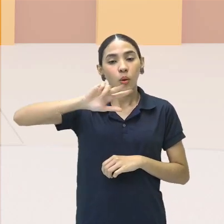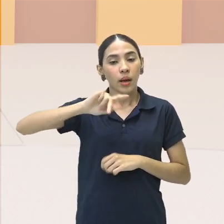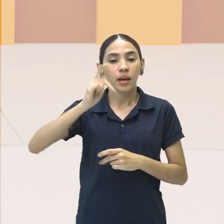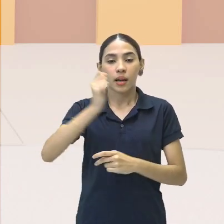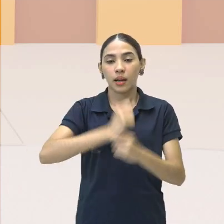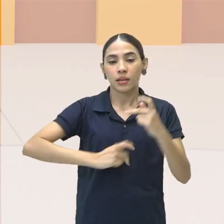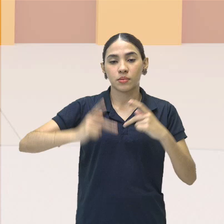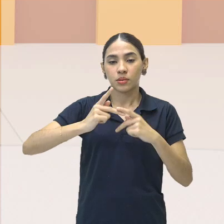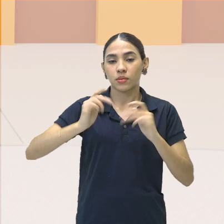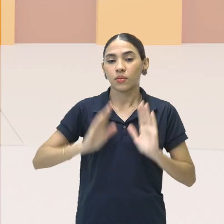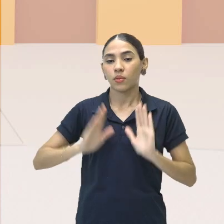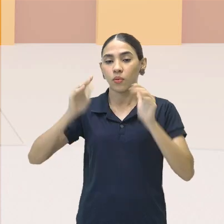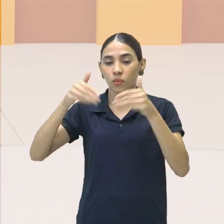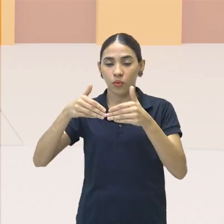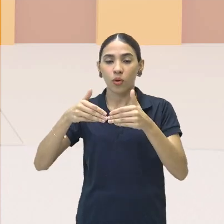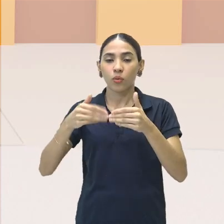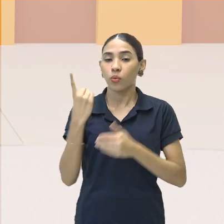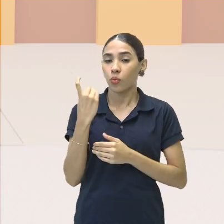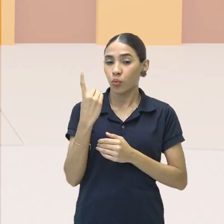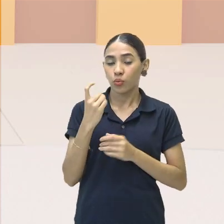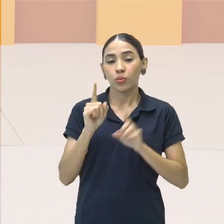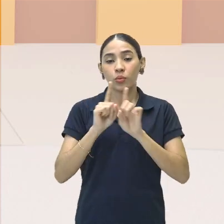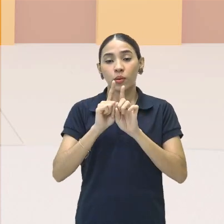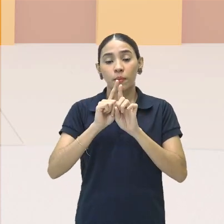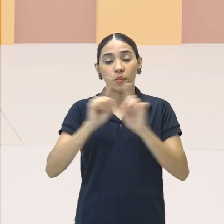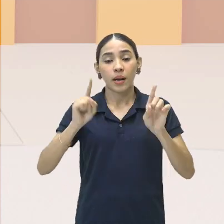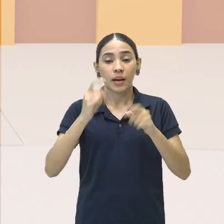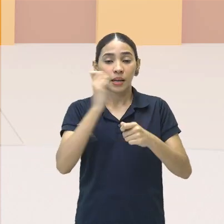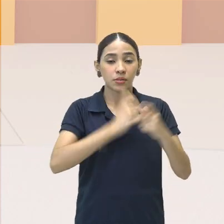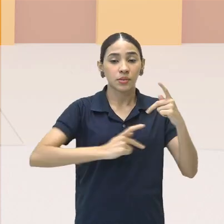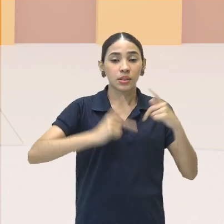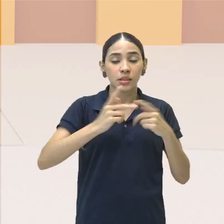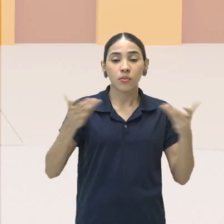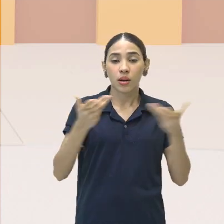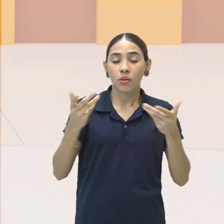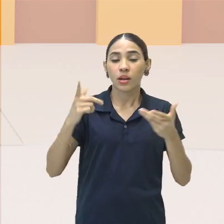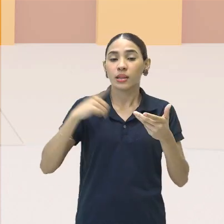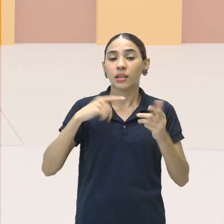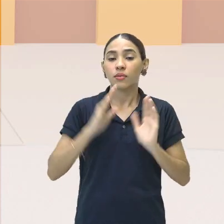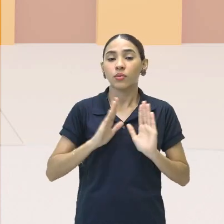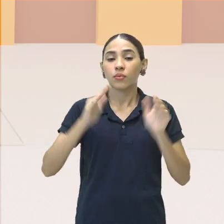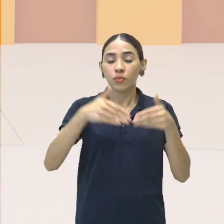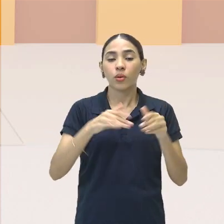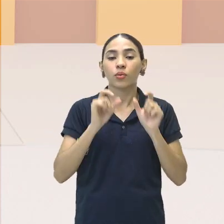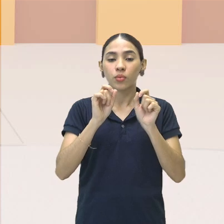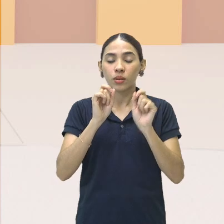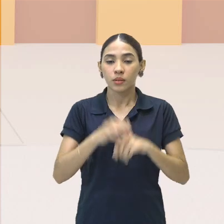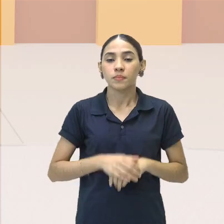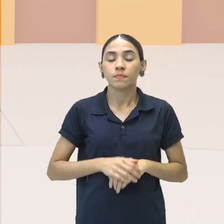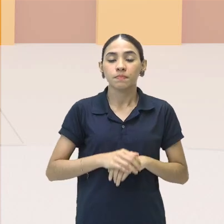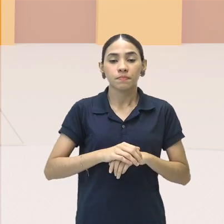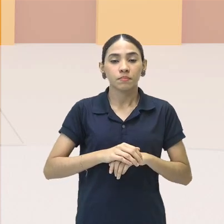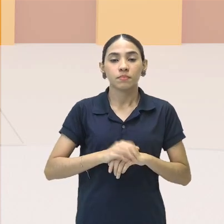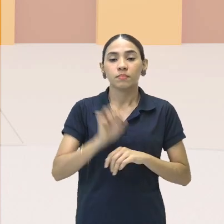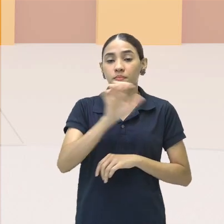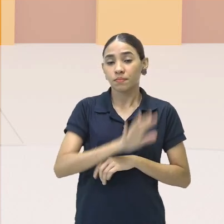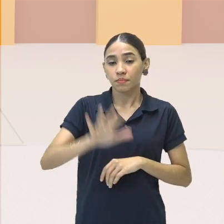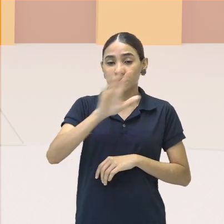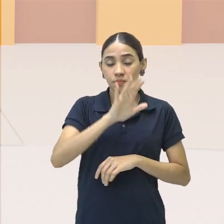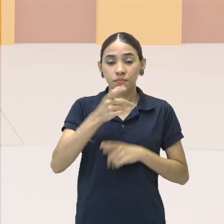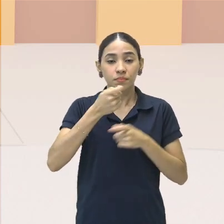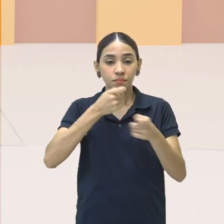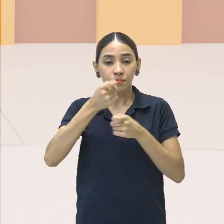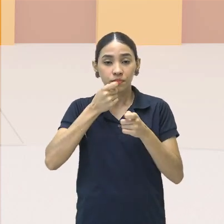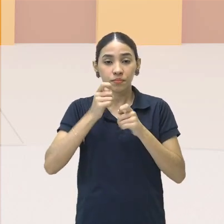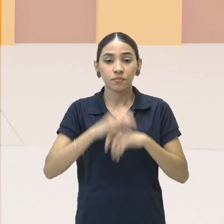administração voltada para si. Essa administração começou a ser implementada e centralizada e